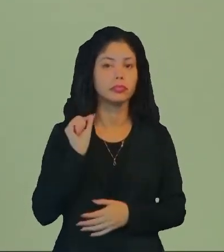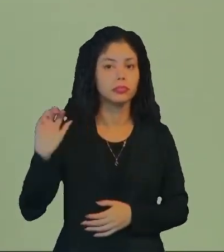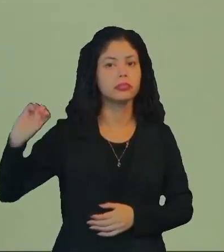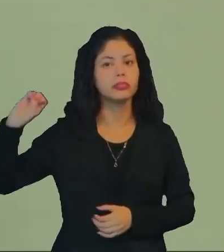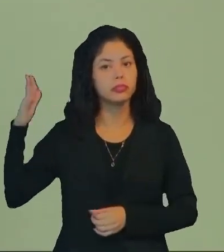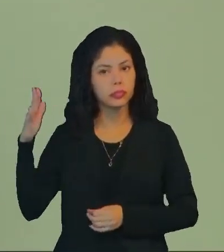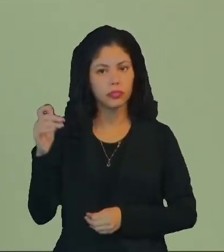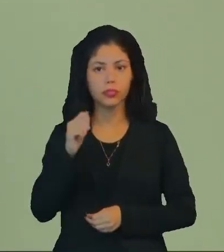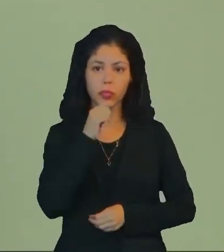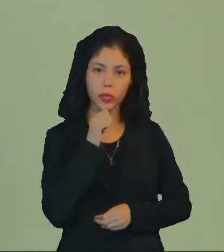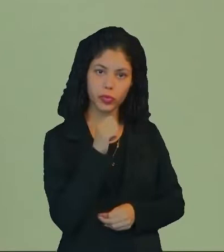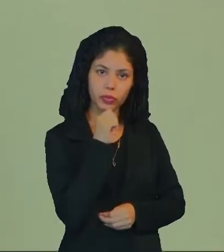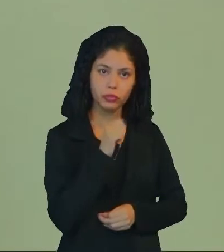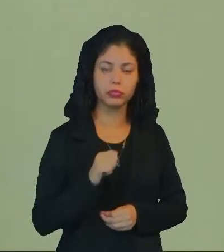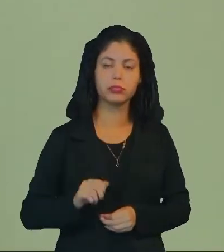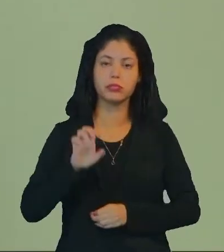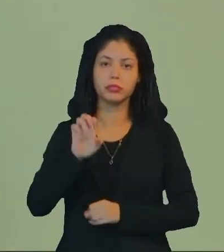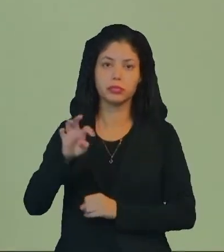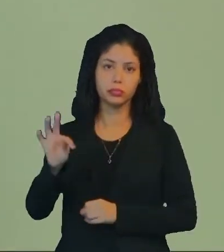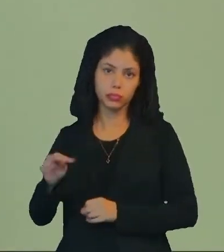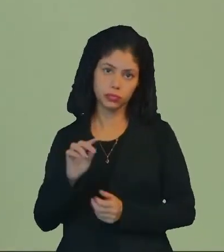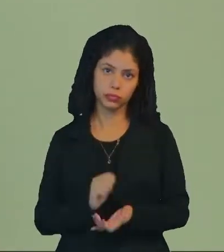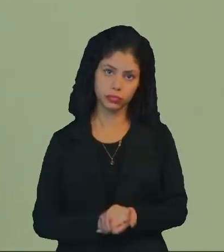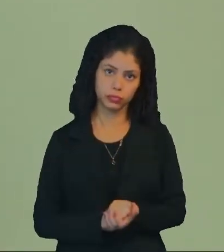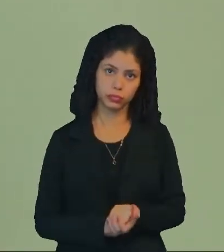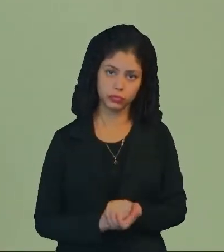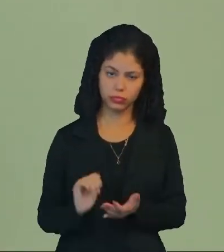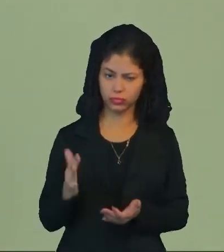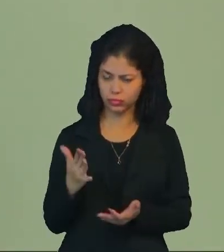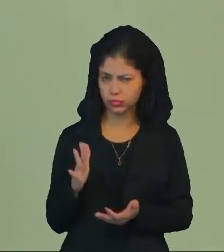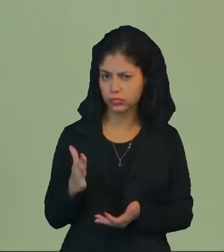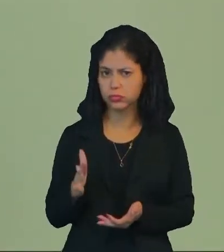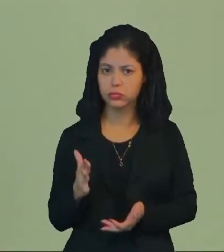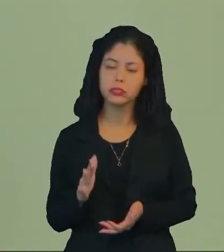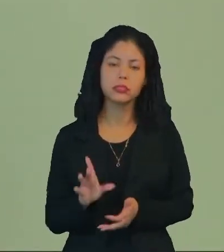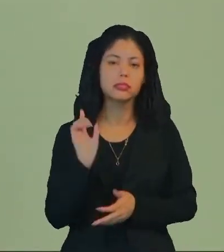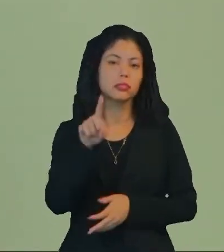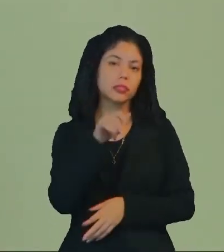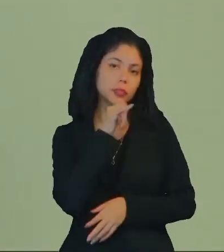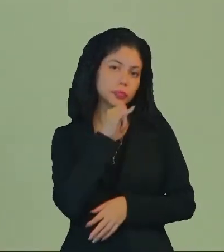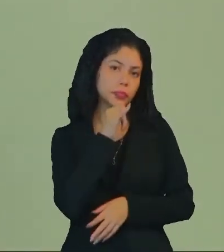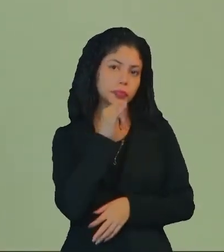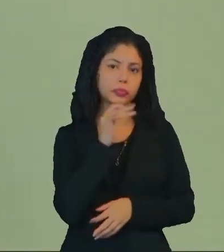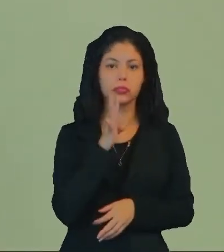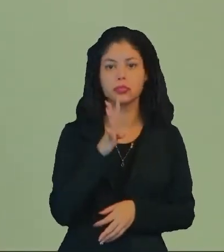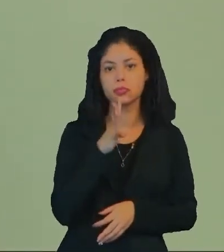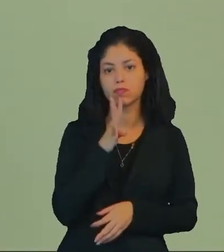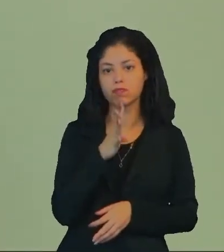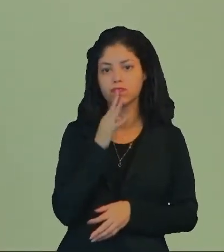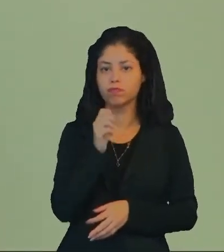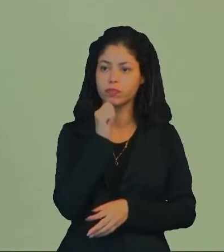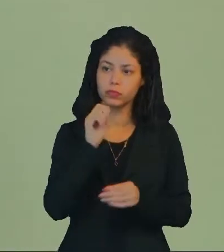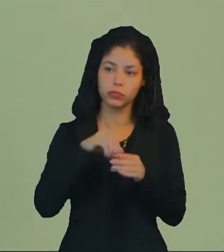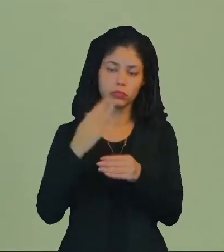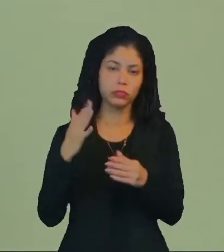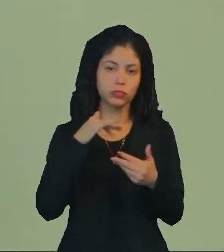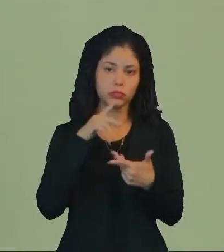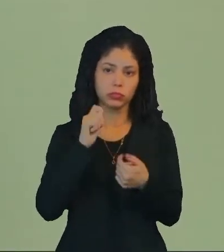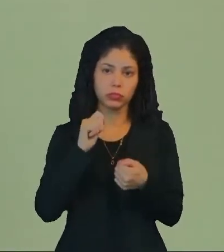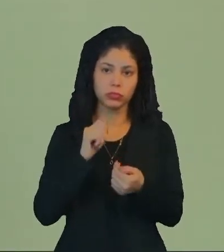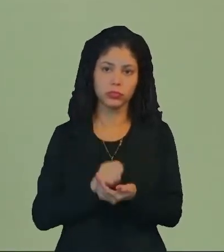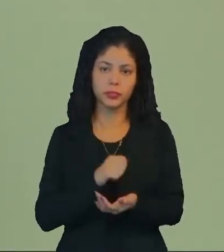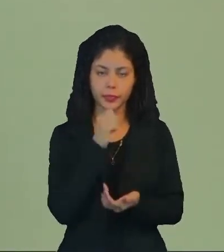exista vida extraterrestre que seja, pelo menos ainda desconhecida, habitando fora da Terra.